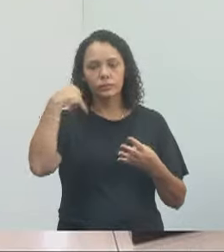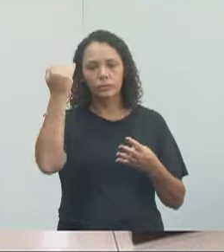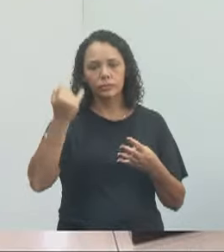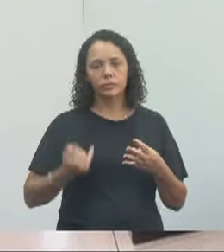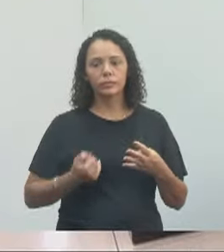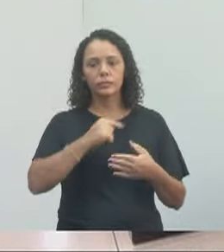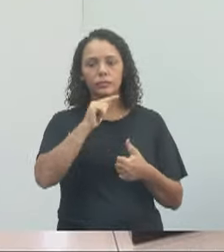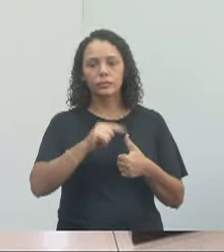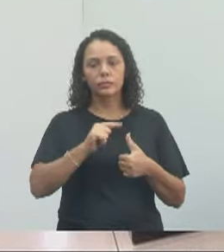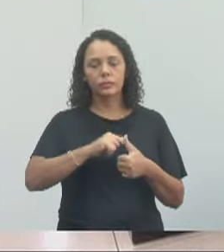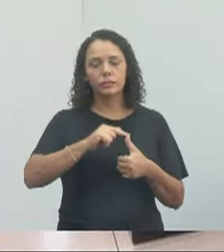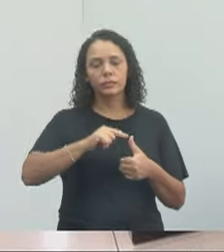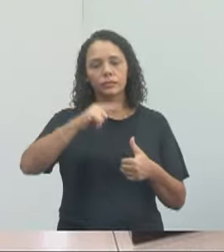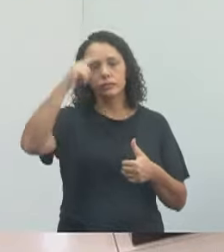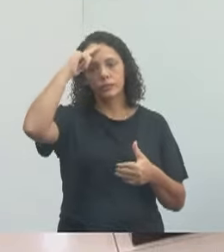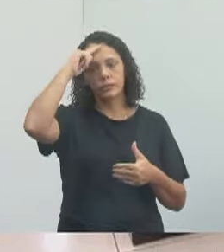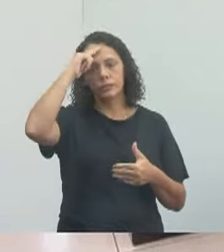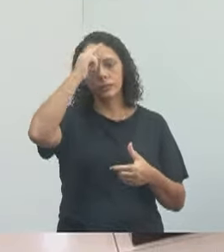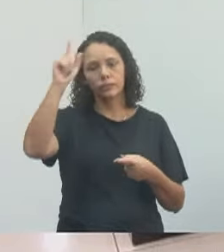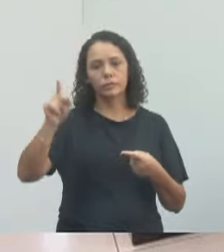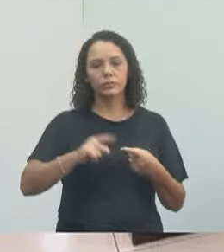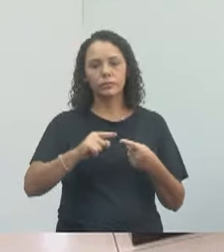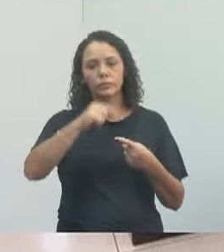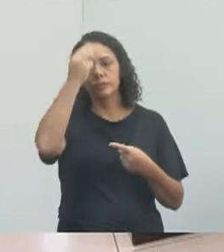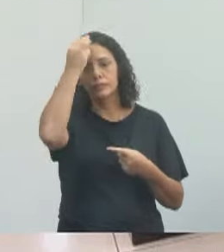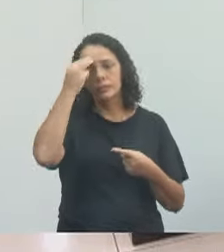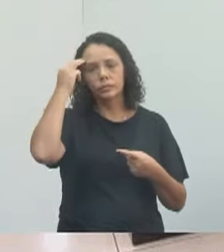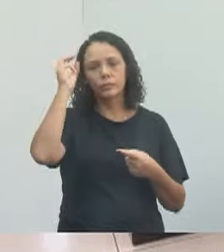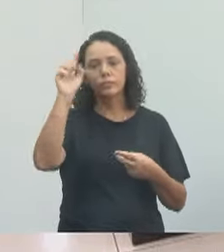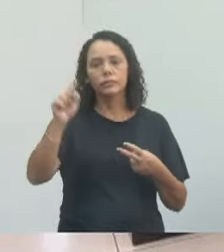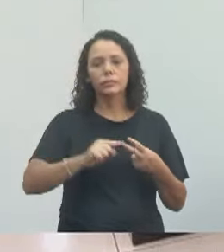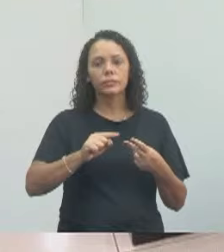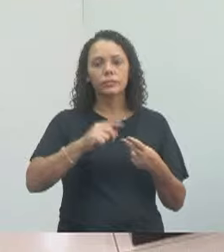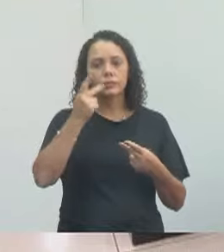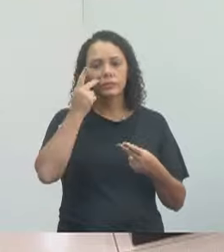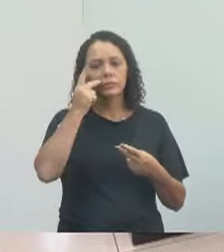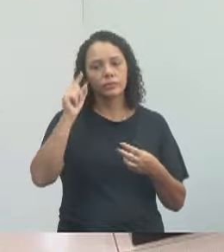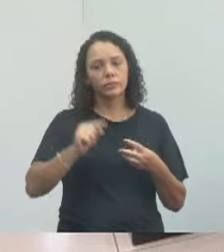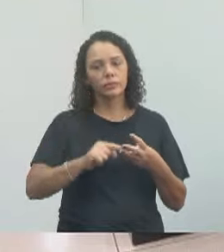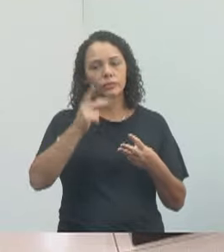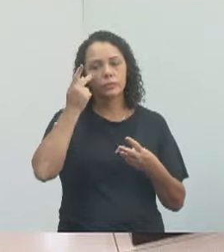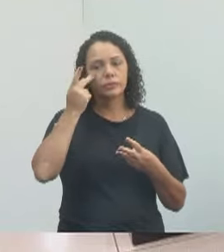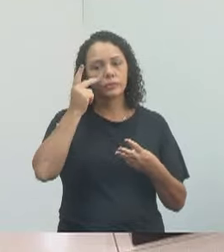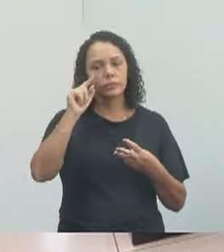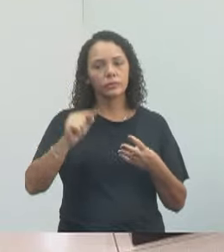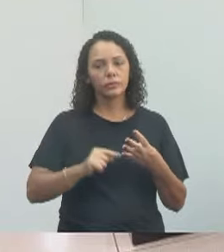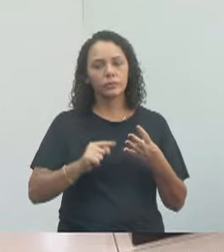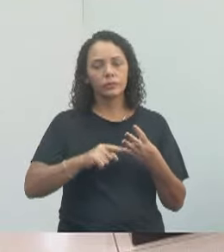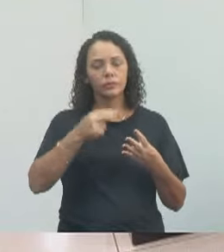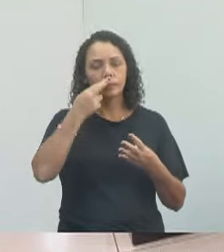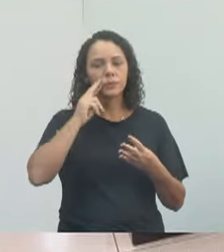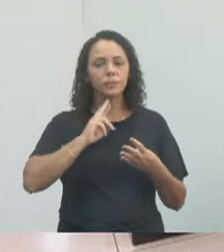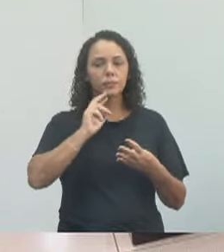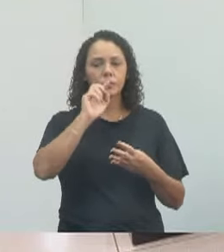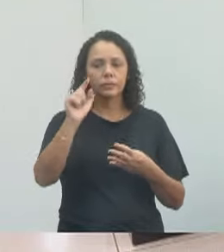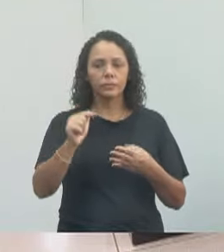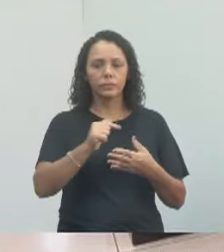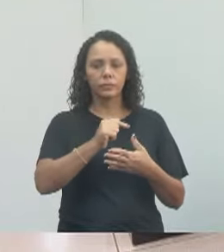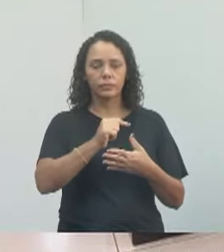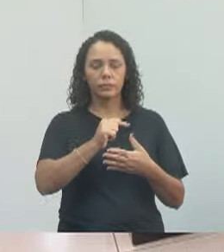Fênix luí Flávio Maria Amélia Paulinho Esporte Paulinho dos condutores Rogério